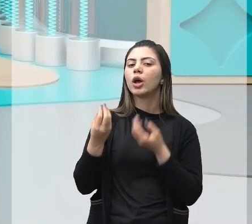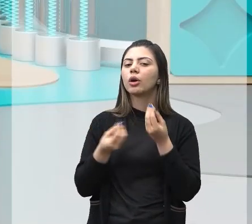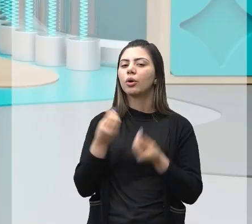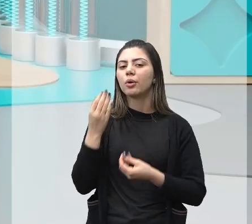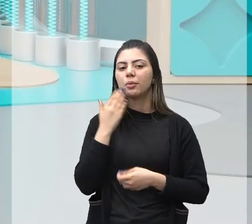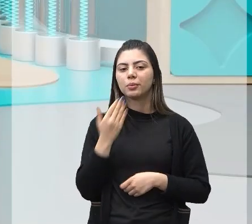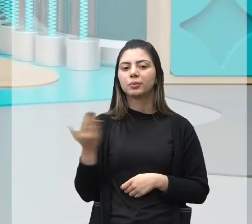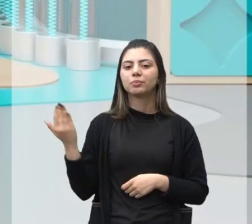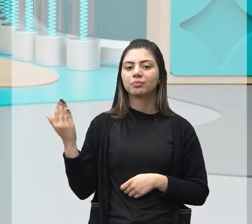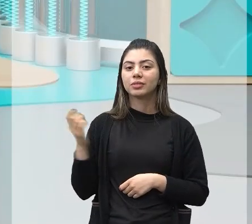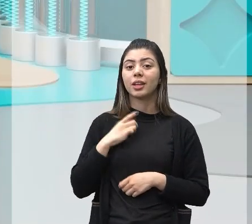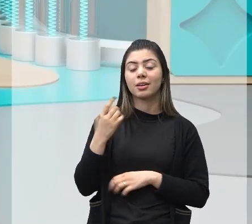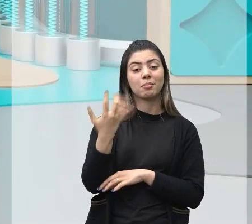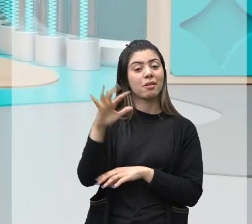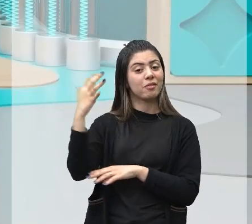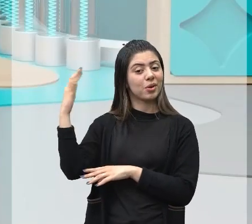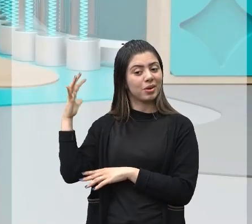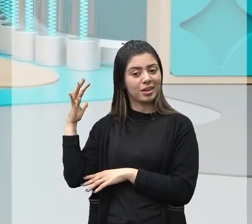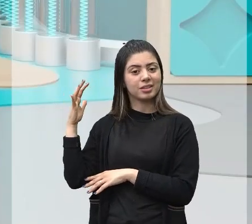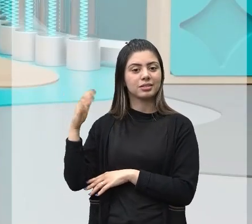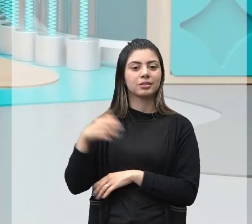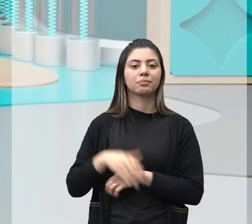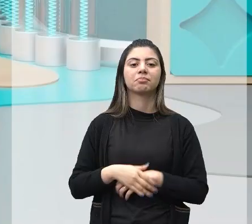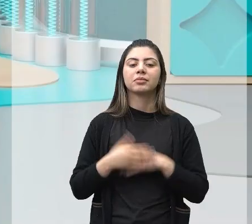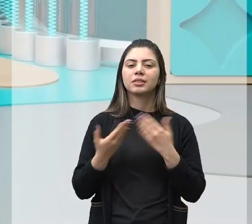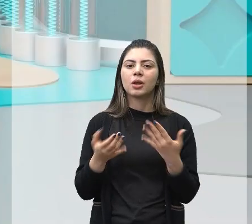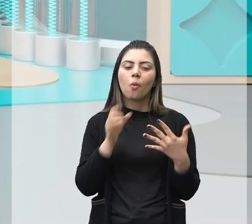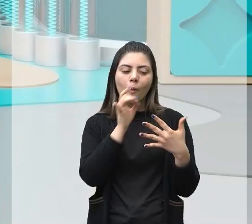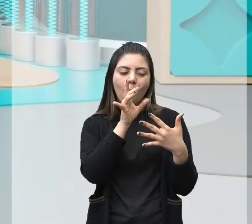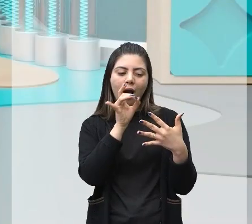acontecendo numa floresta. Olha só, cada